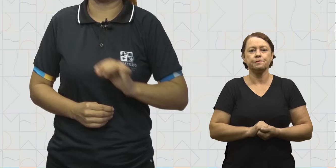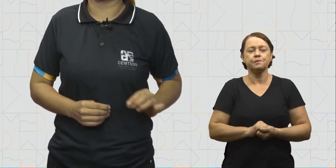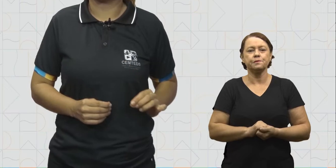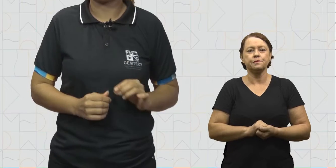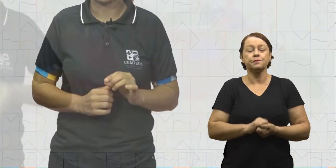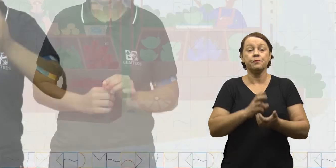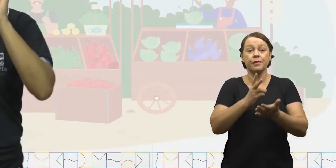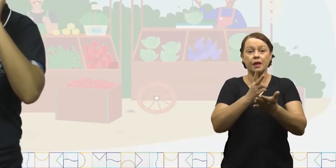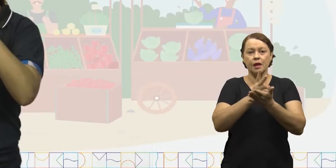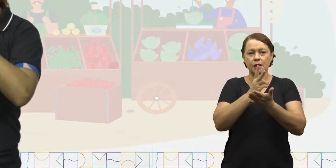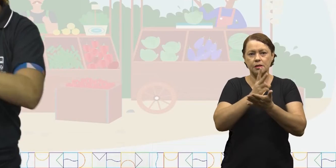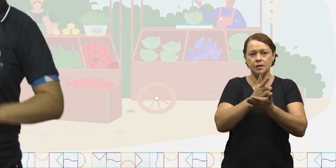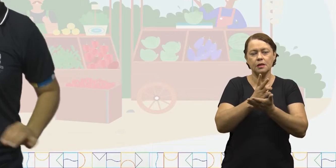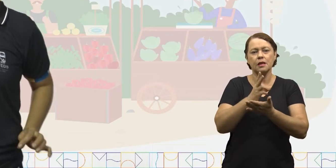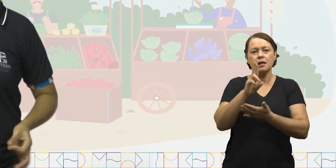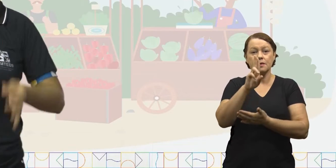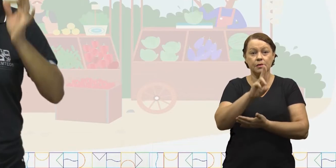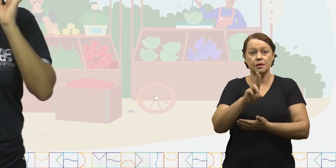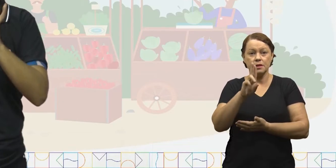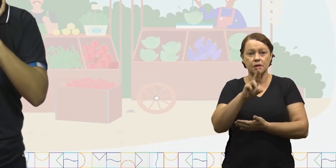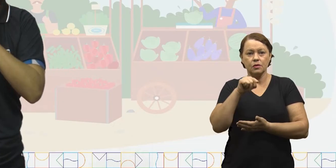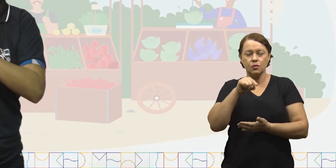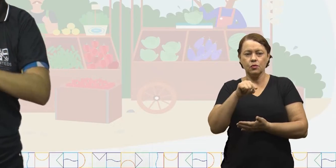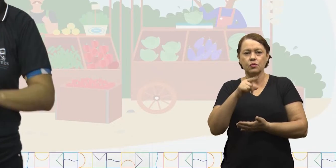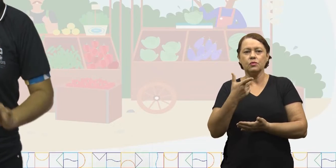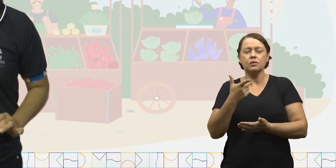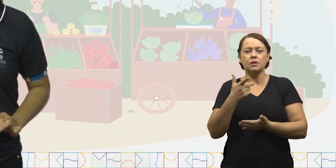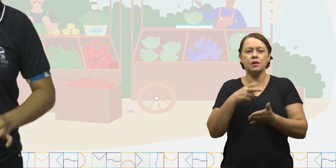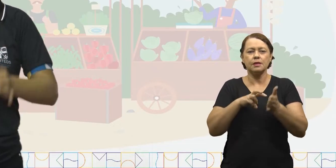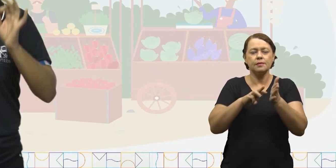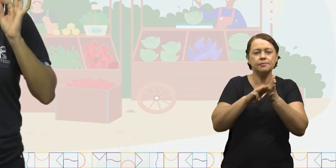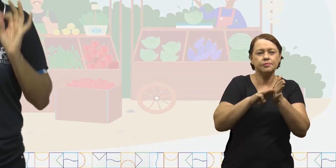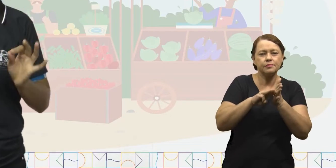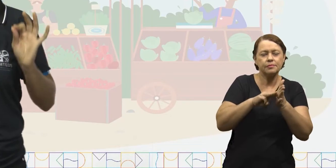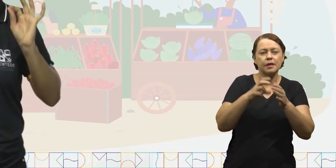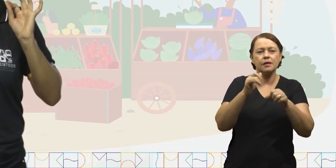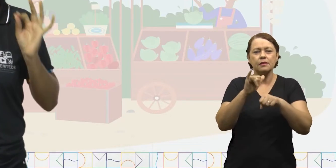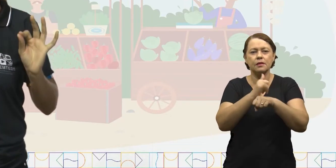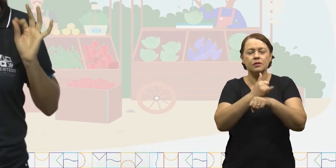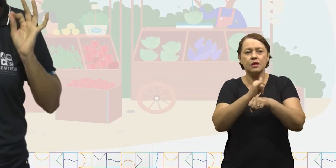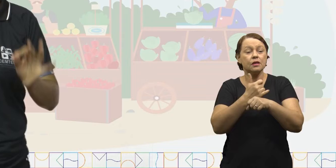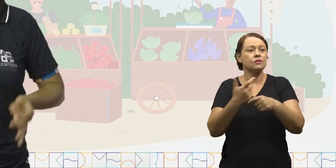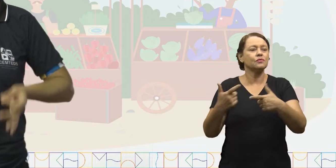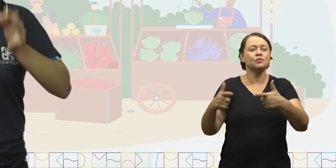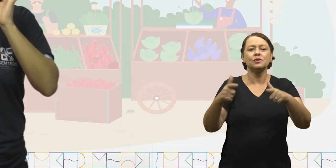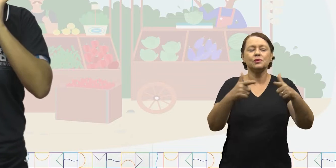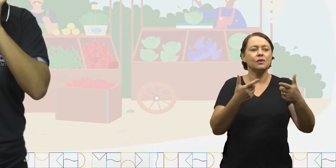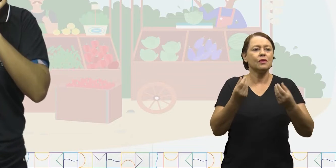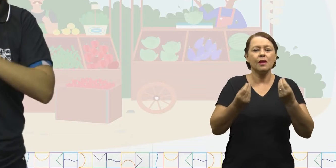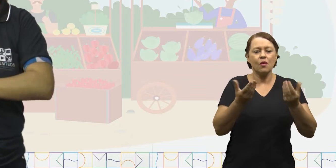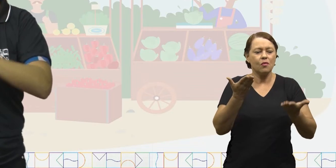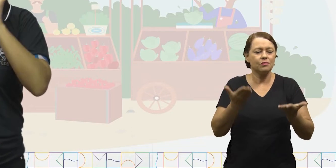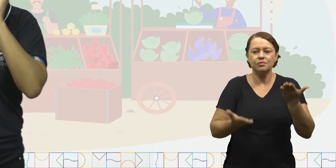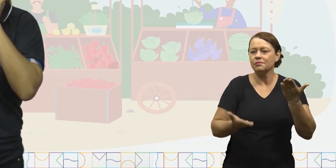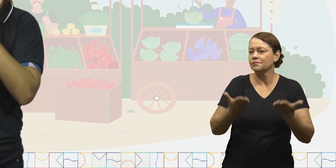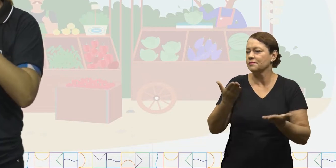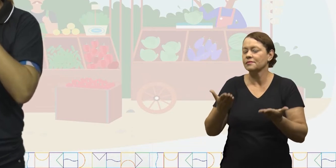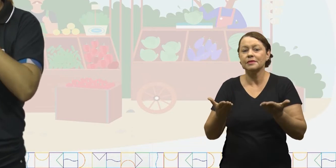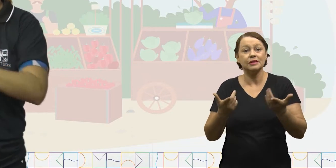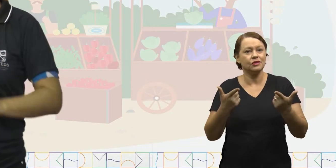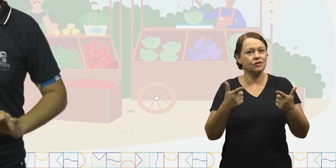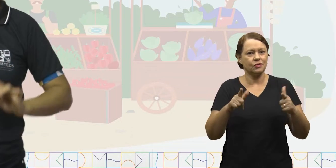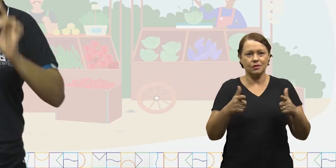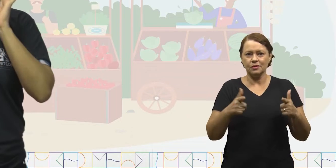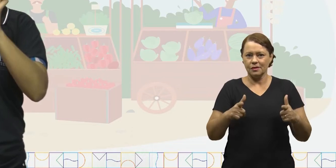a massa. Geralmente, se usa esse método quando não há um instrumento